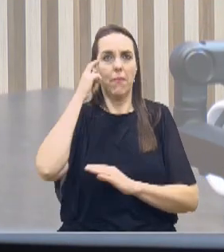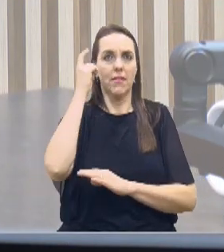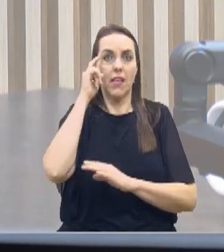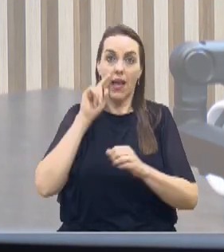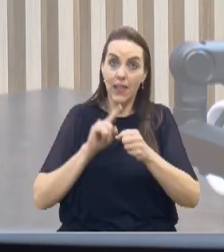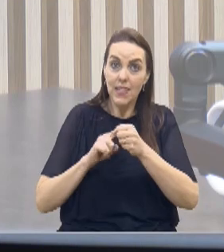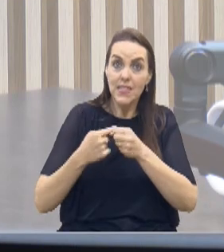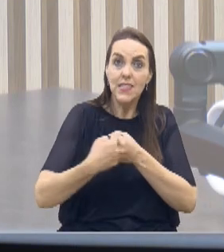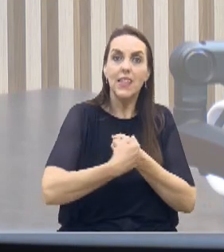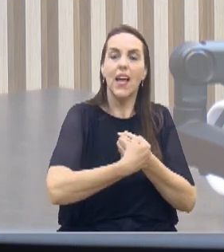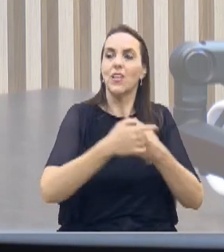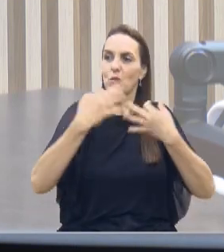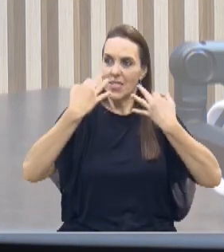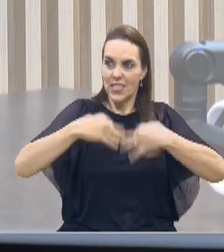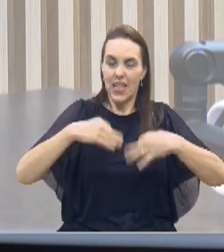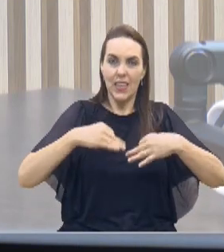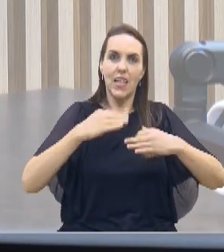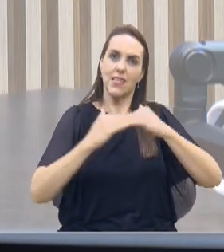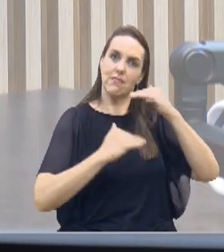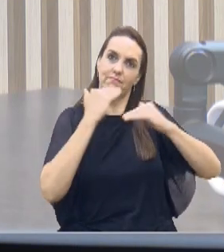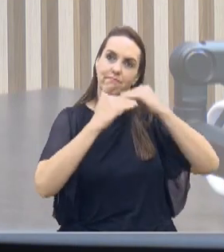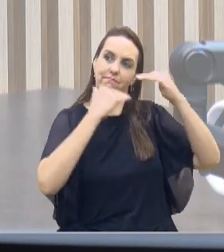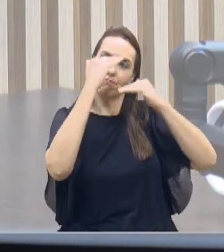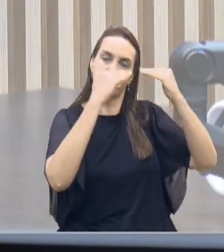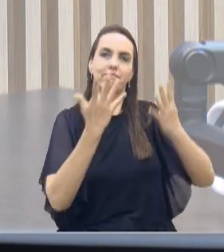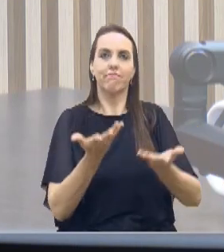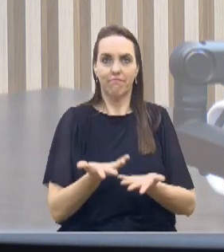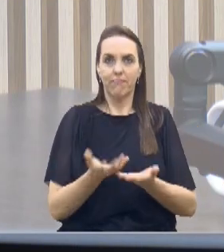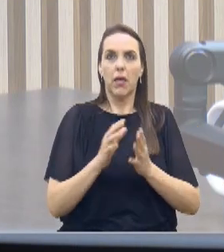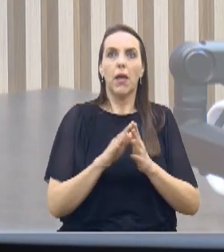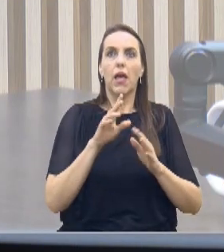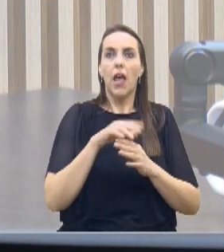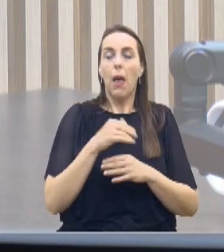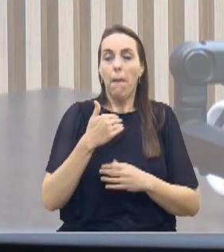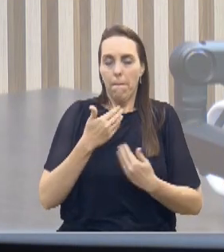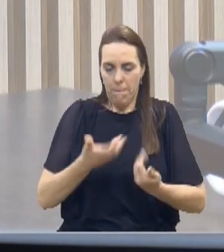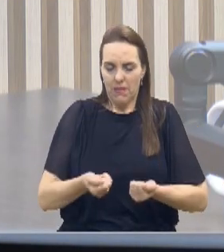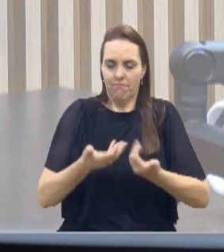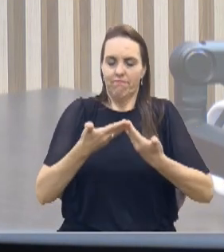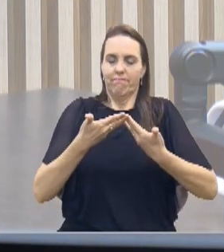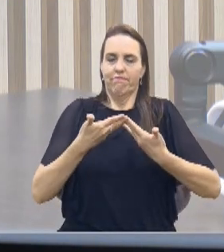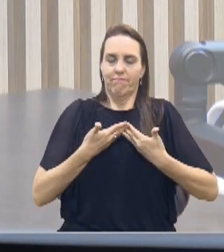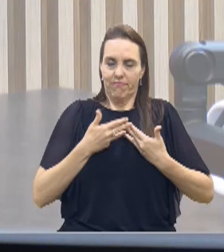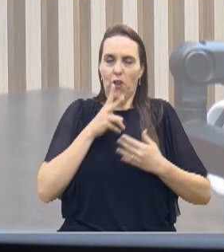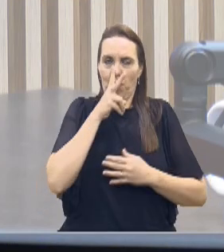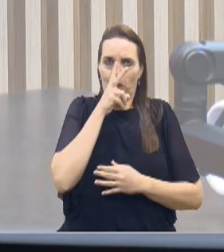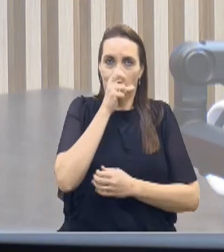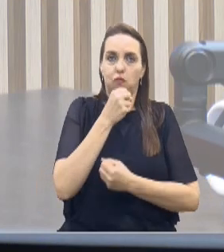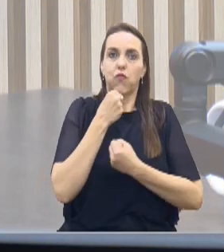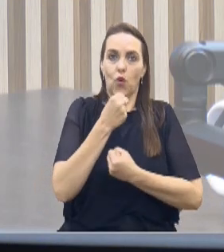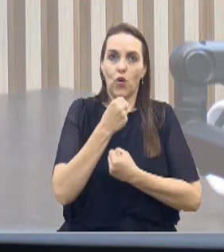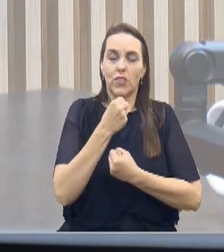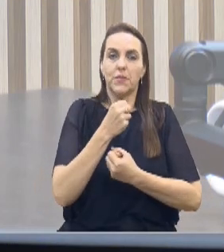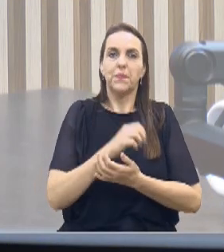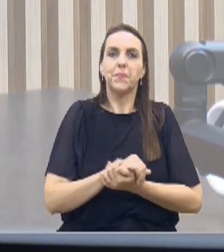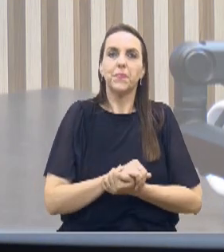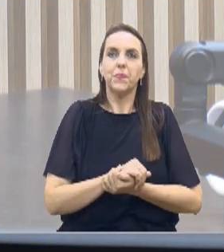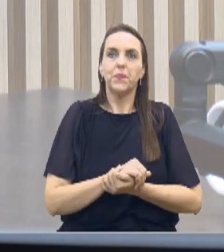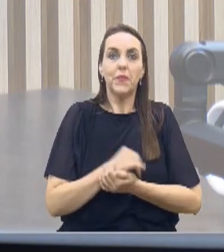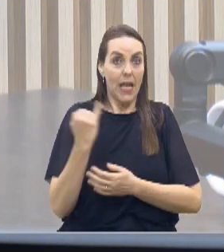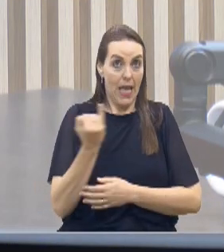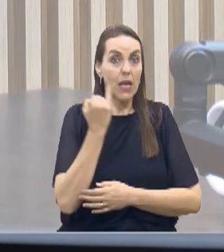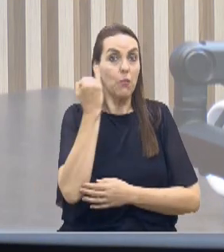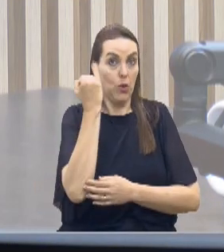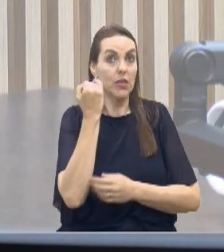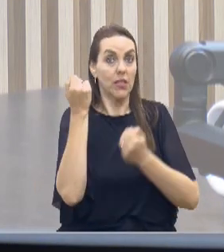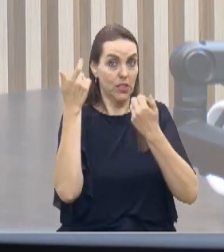que a gente vai continuar crescendo muito nesse sentido. E me fortaleceu, Fábio, é importante que a gente fale, que quando eu ingressei como